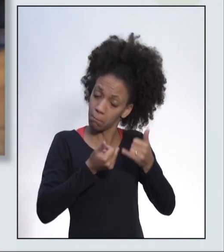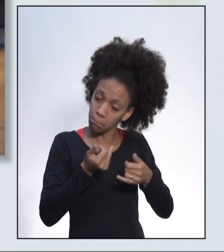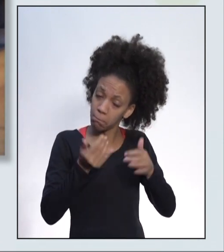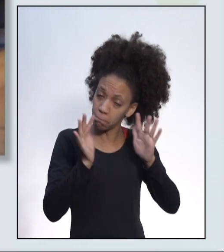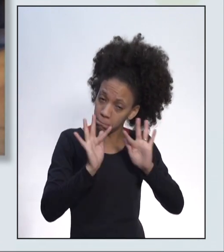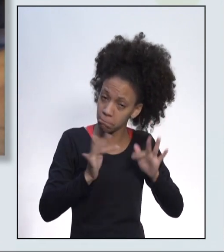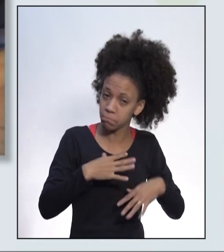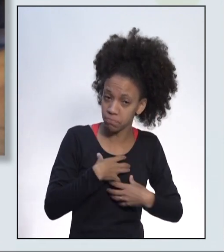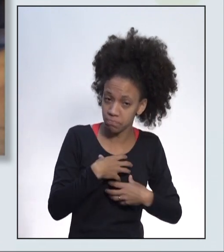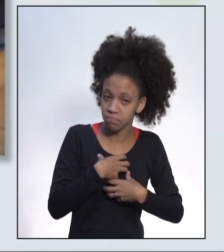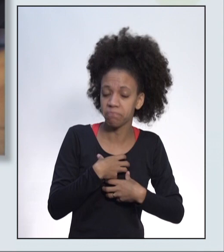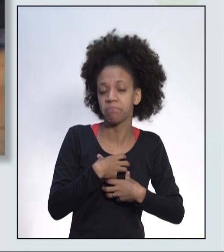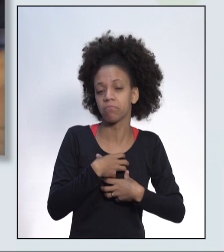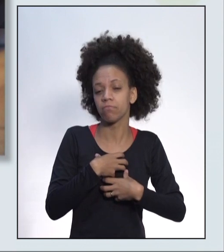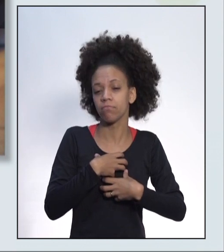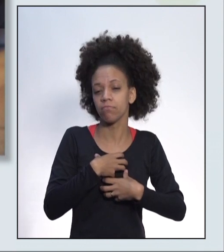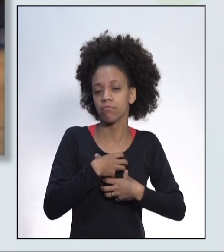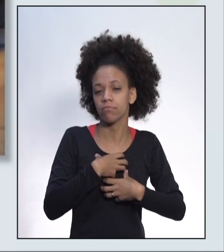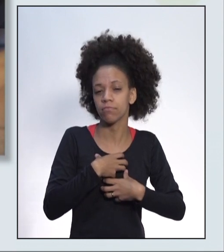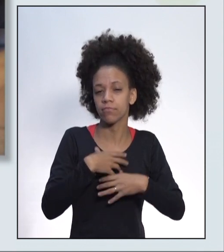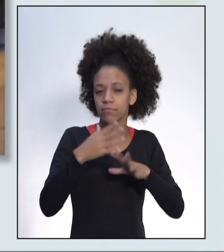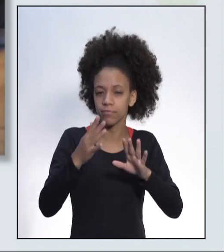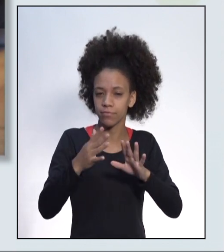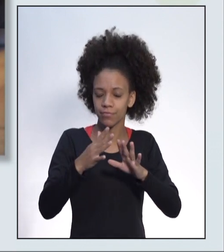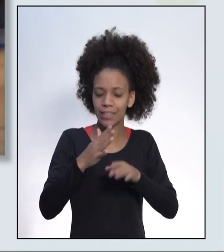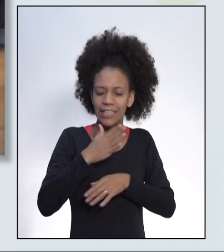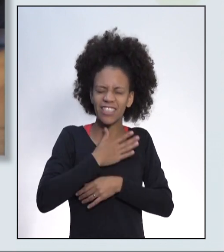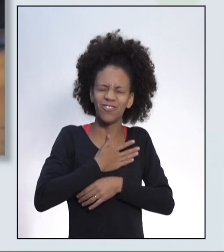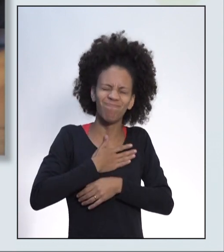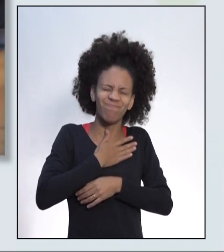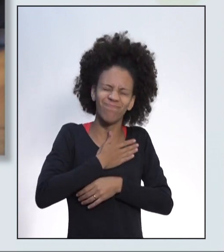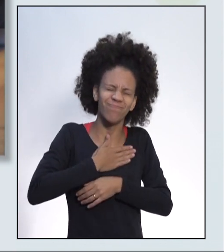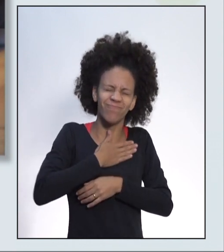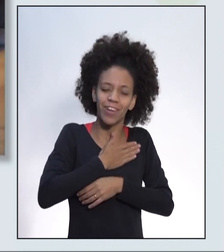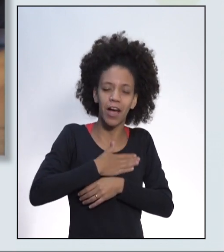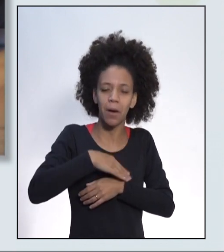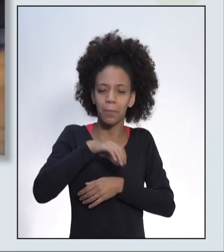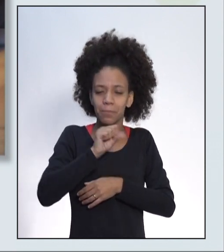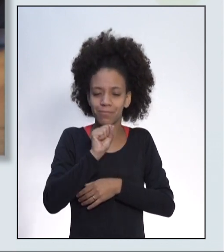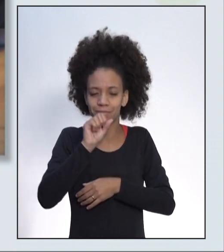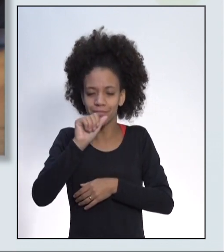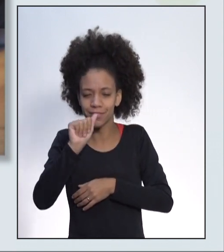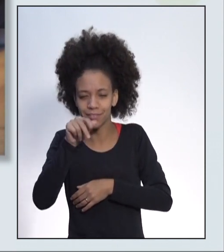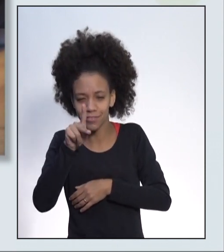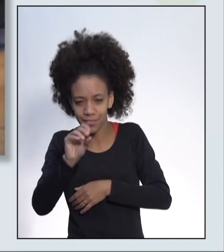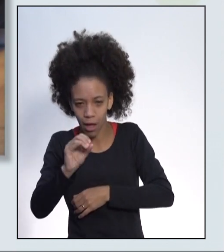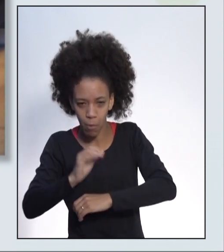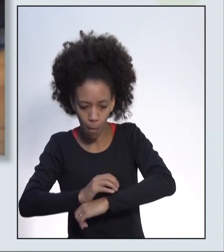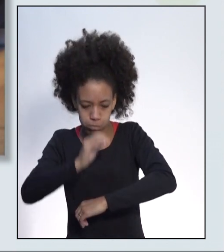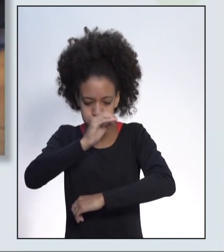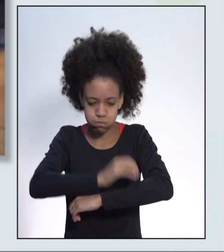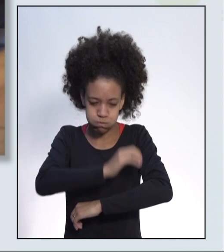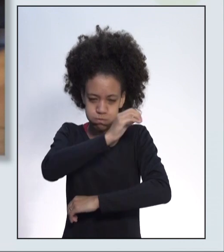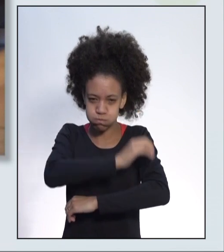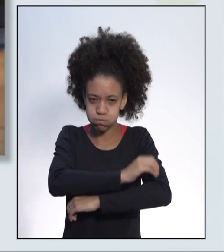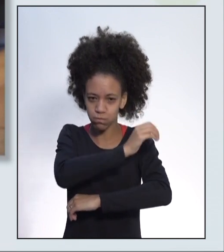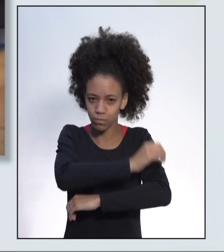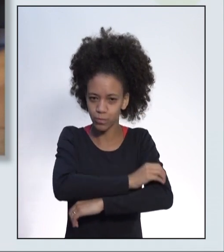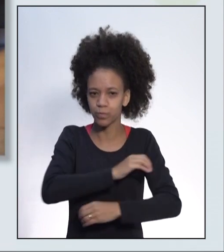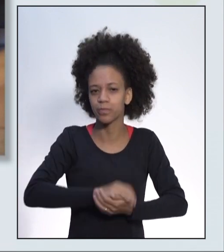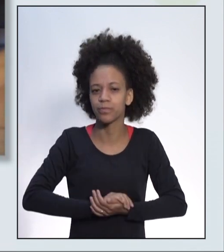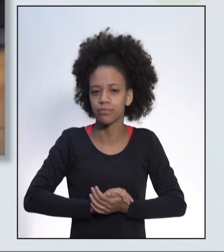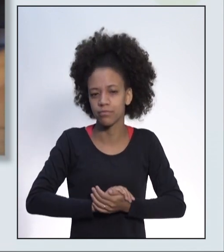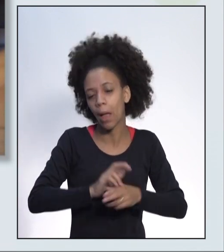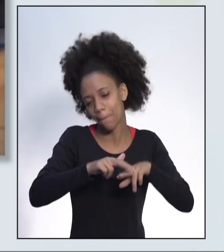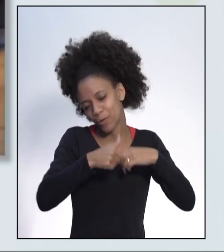colocar esse meu sapo, eu adoro sapo, não sei vocês, por isso que eu escolhi esse sapo. E vou colocar